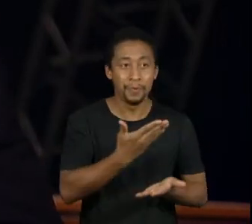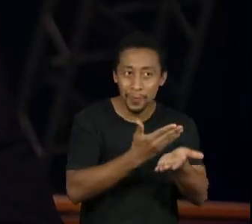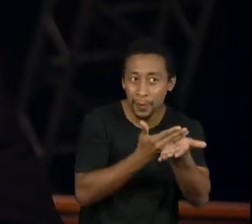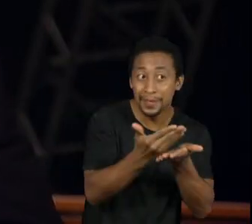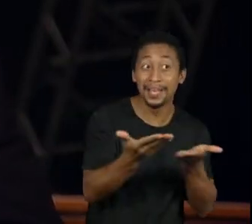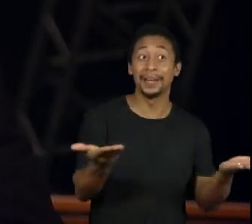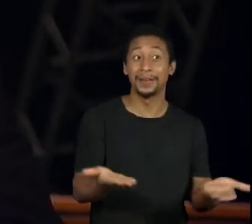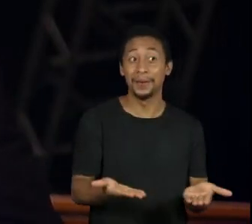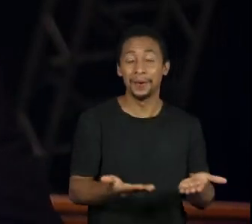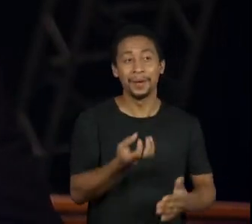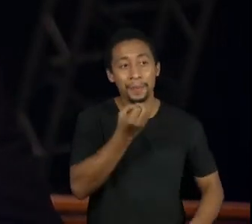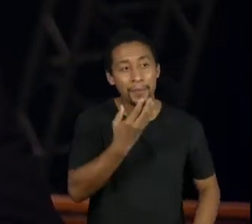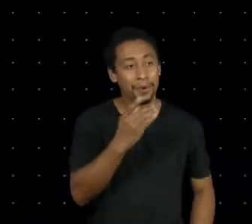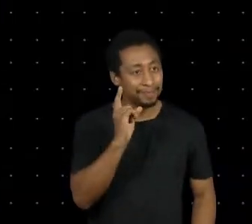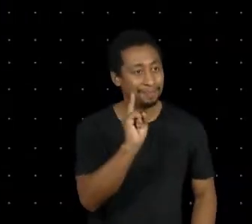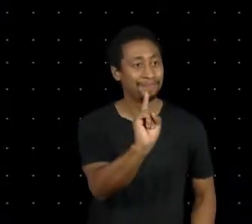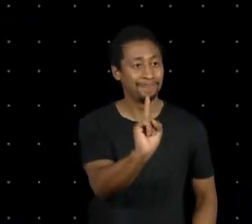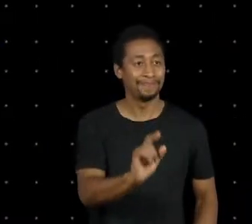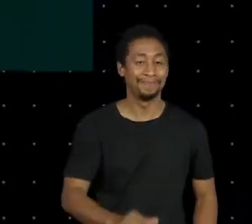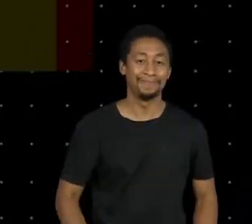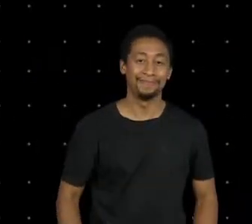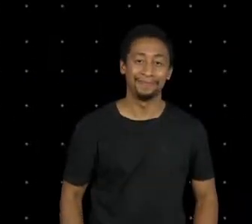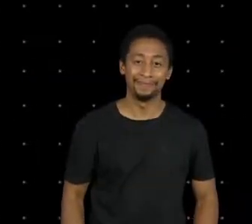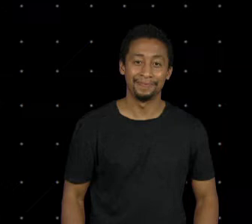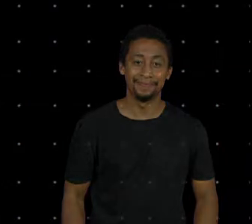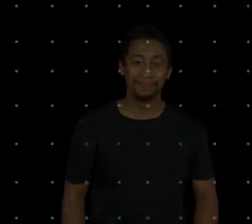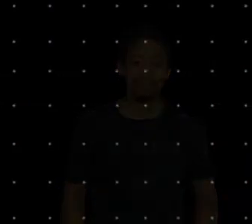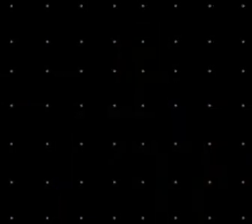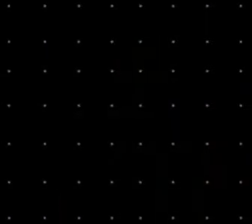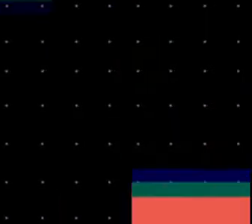começar já. Bom programa!